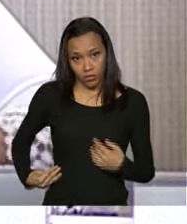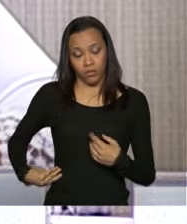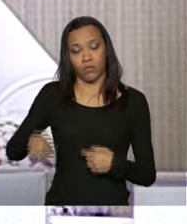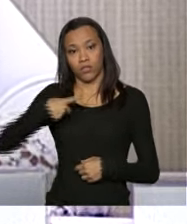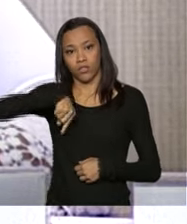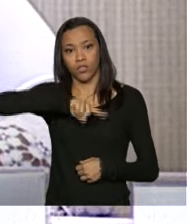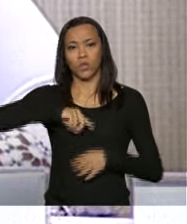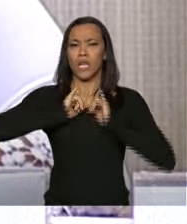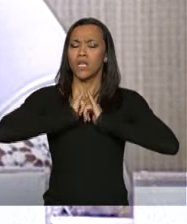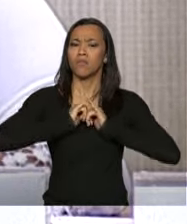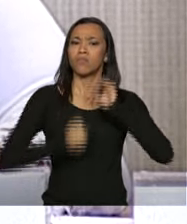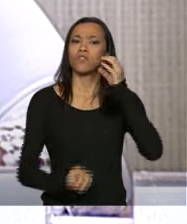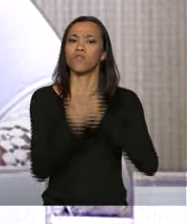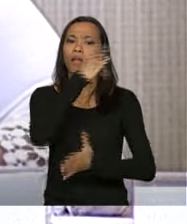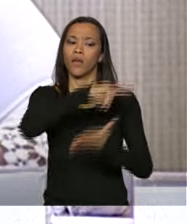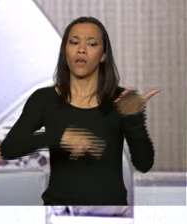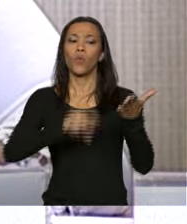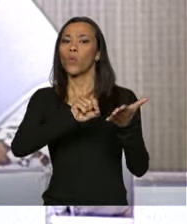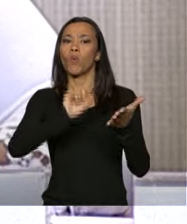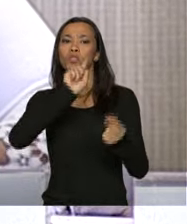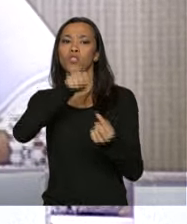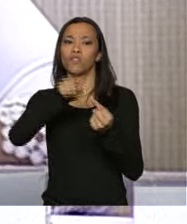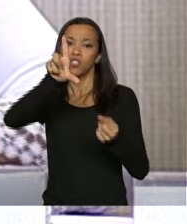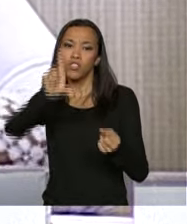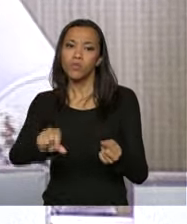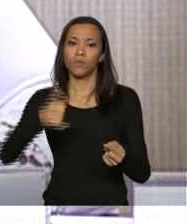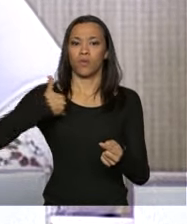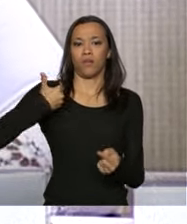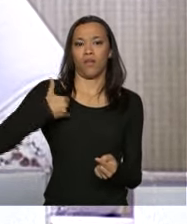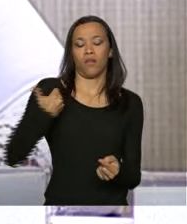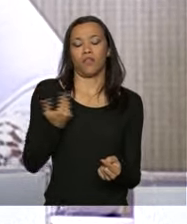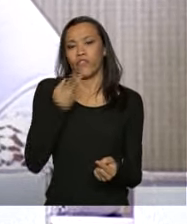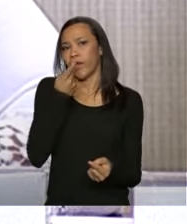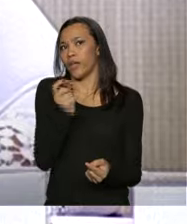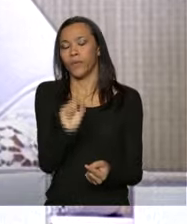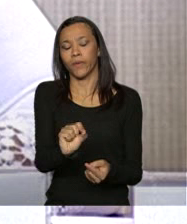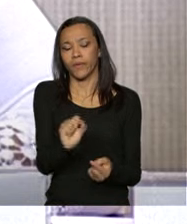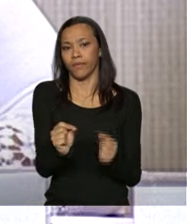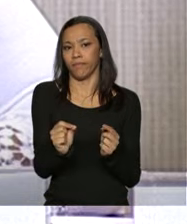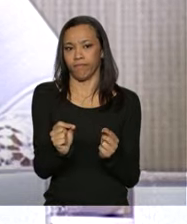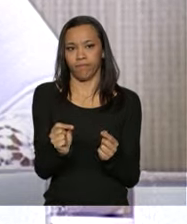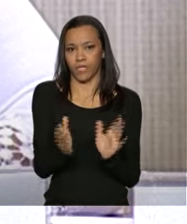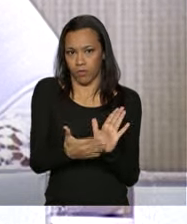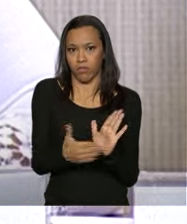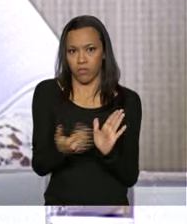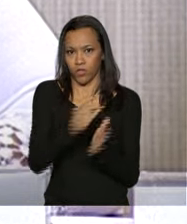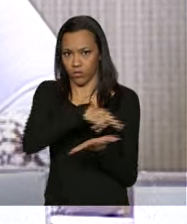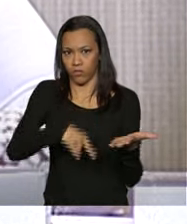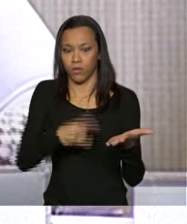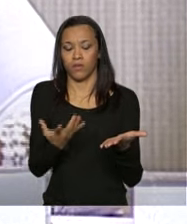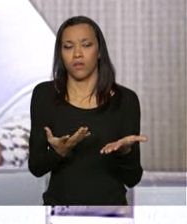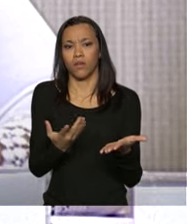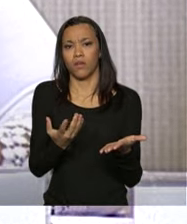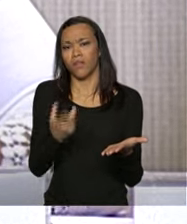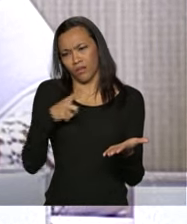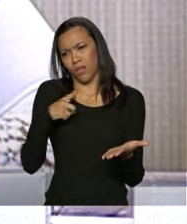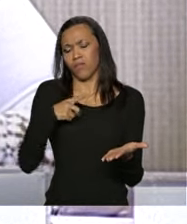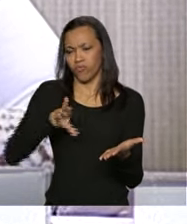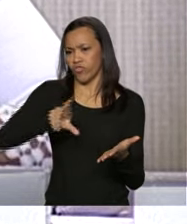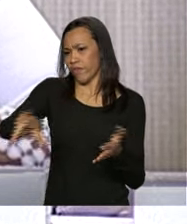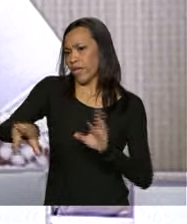contra o rebaixamento da idade penal, colocando que algumas algumas eh nós temos muitas